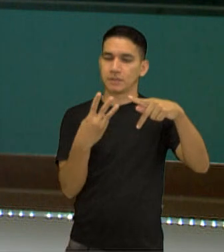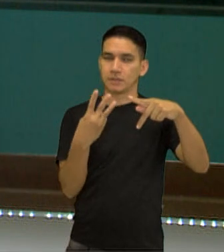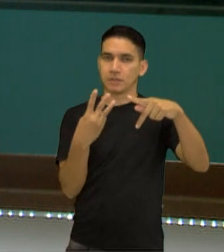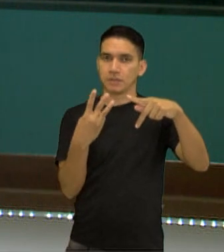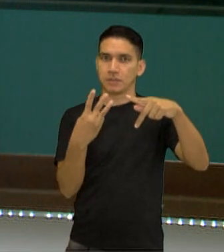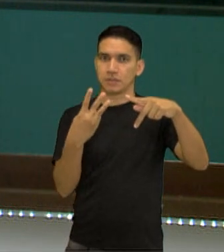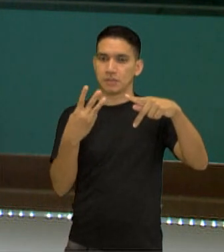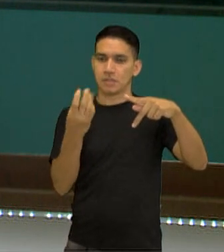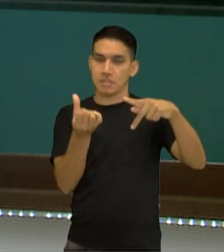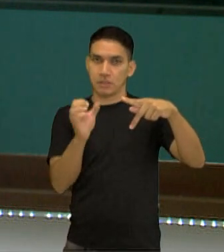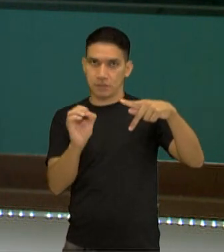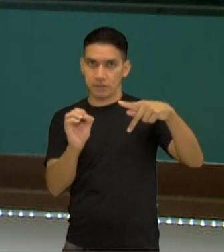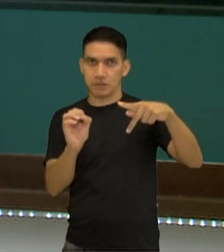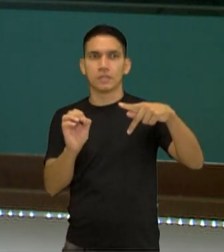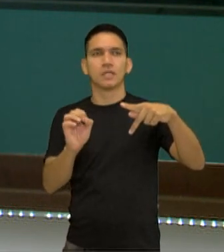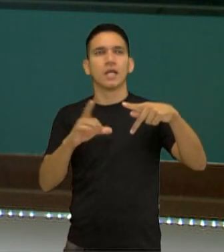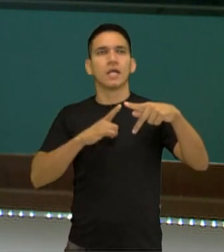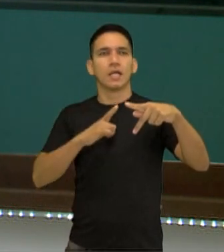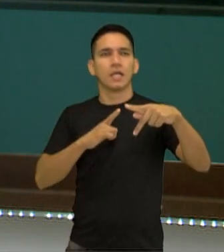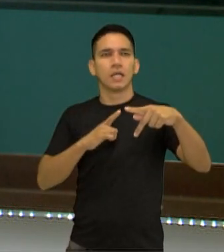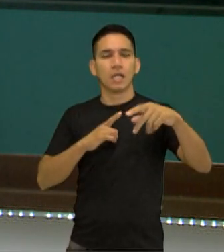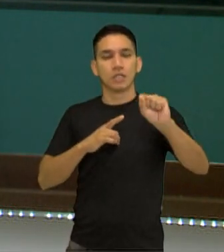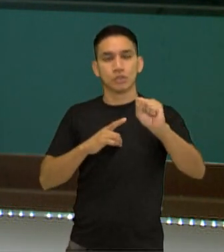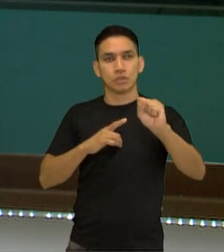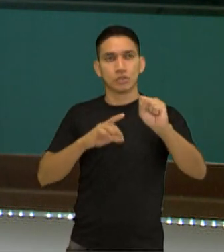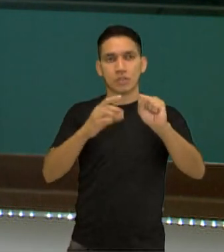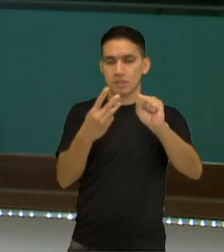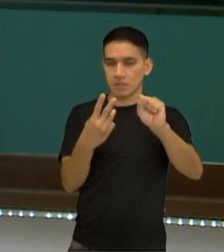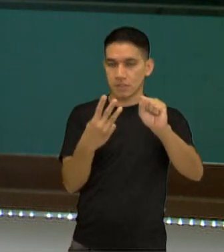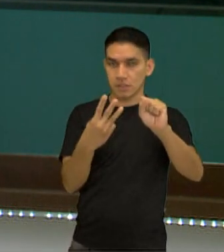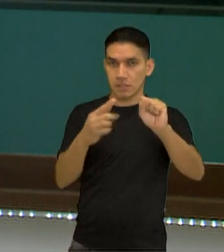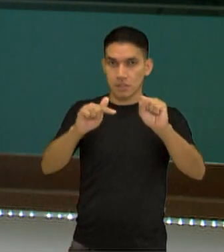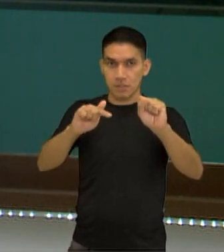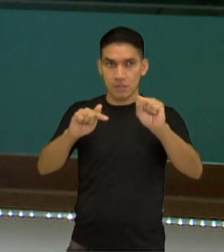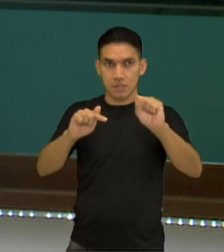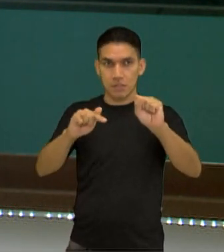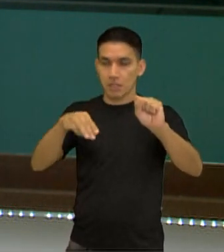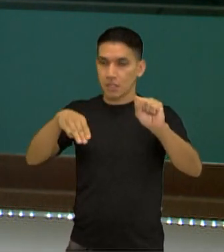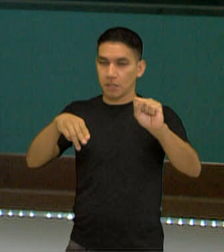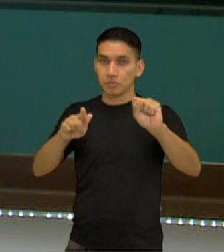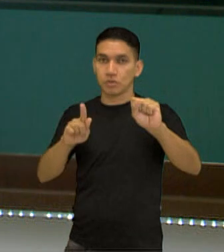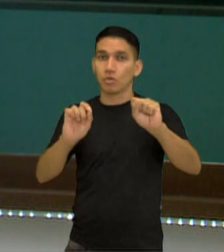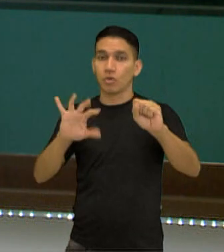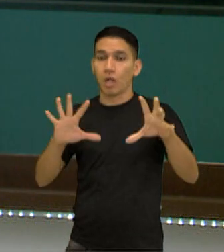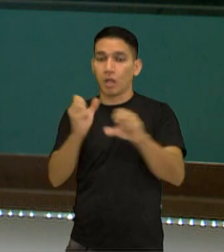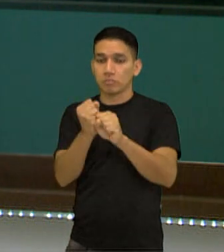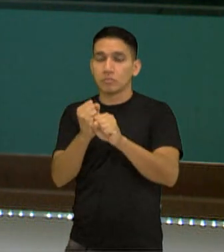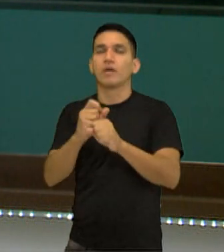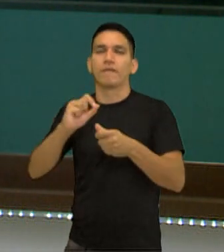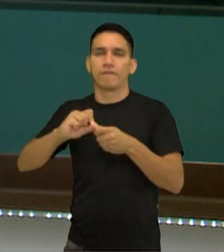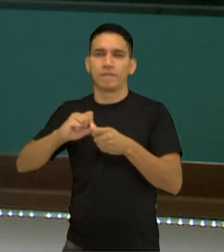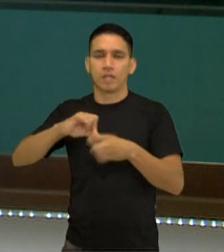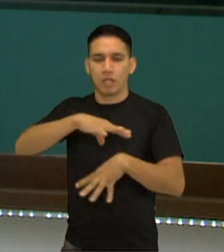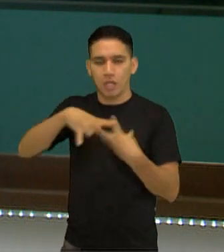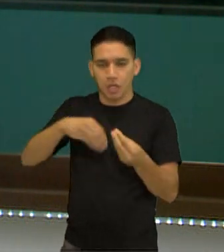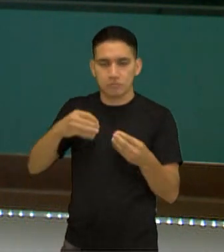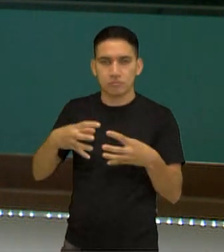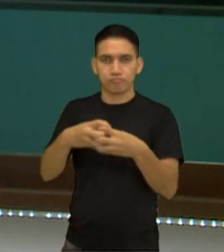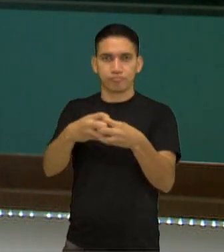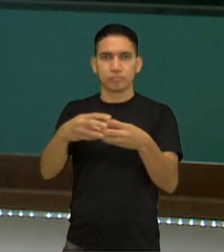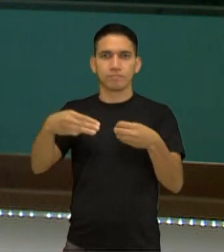essa quantidade de 36 mg na quantidade de mol e aí eu vou ter a concentração molar,